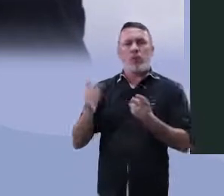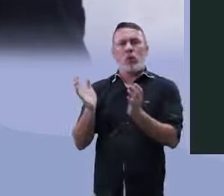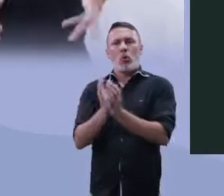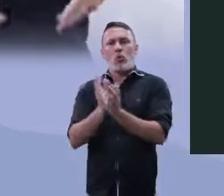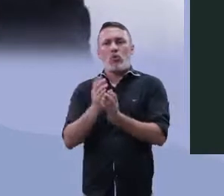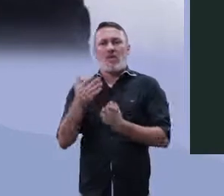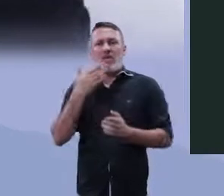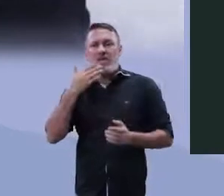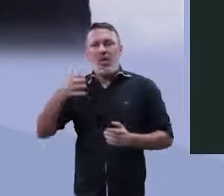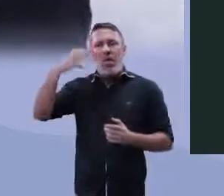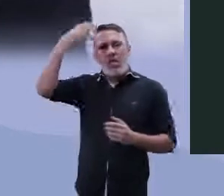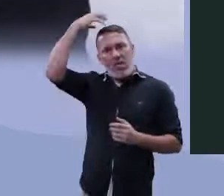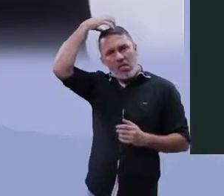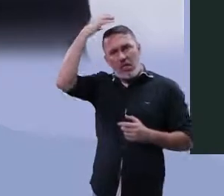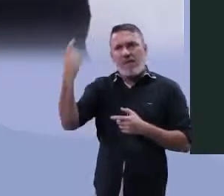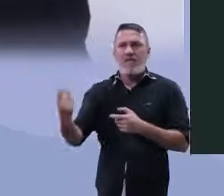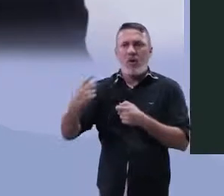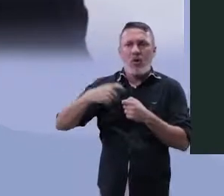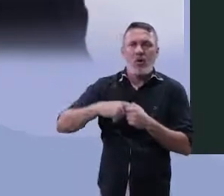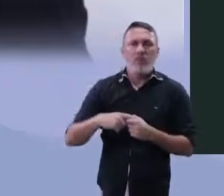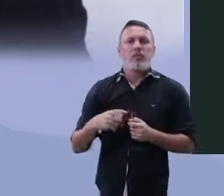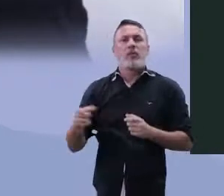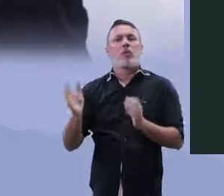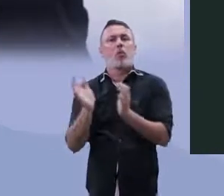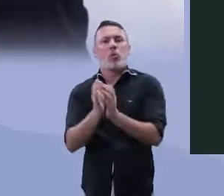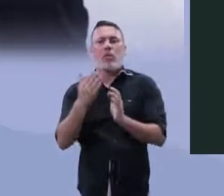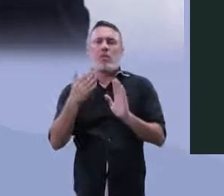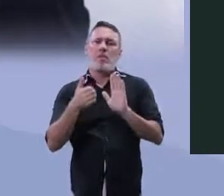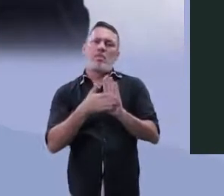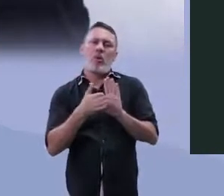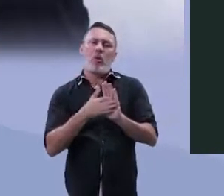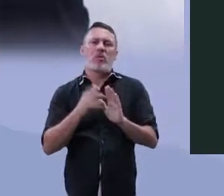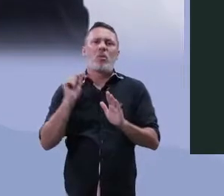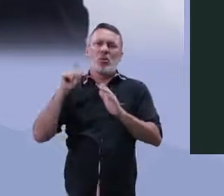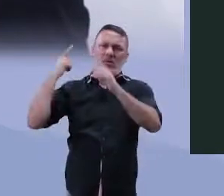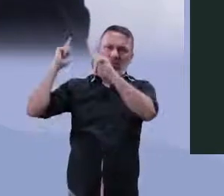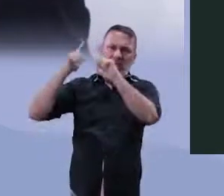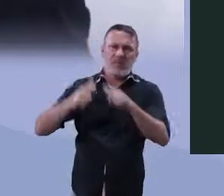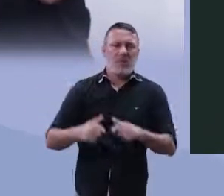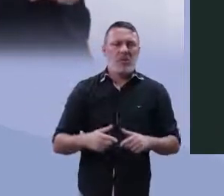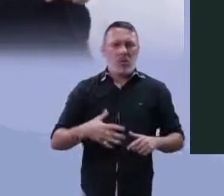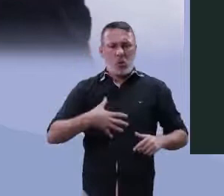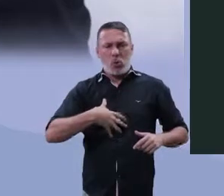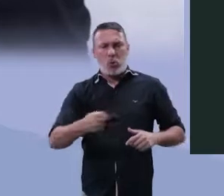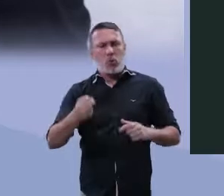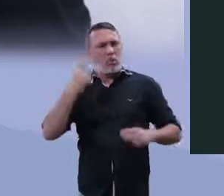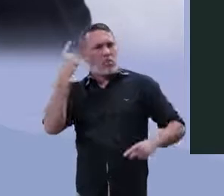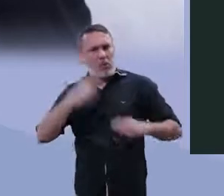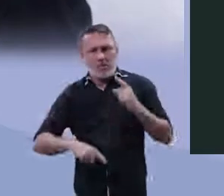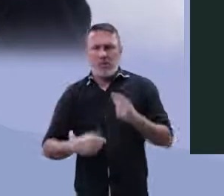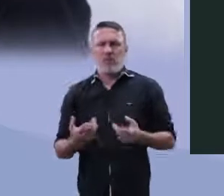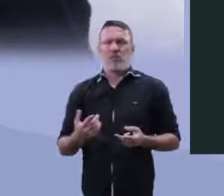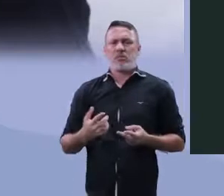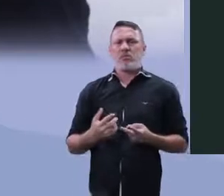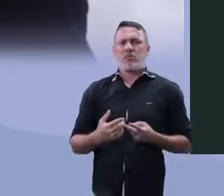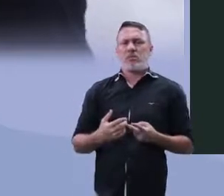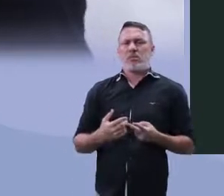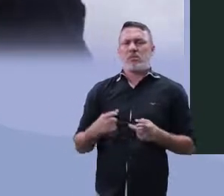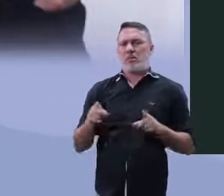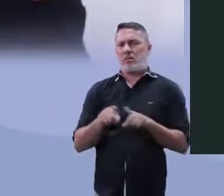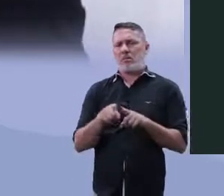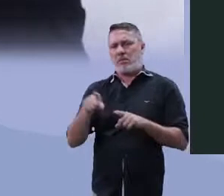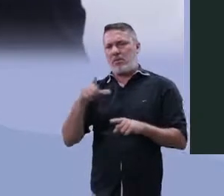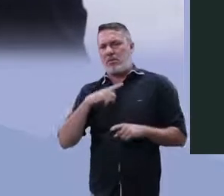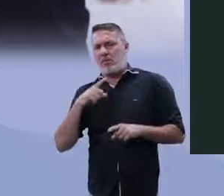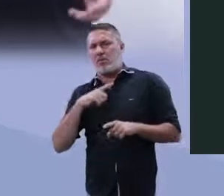a monarquia, tem grupos que defendem pautas conservadoras as mais diversas, né? Movimento anti-aborto, que defende, sei